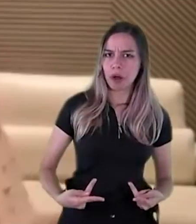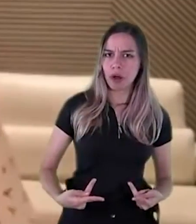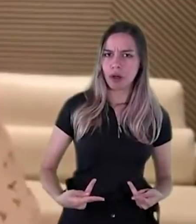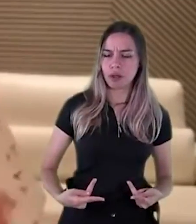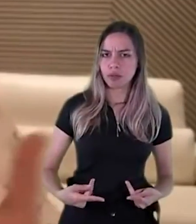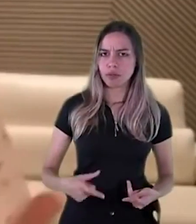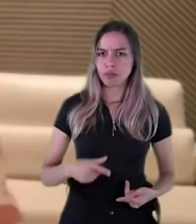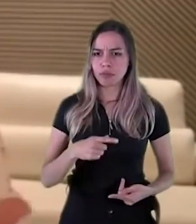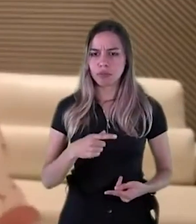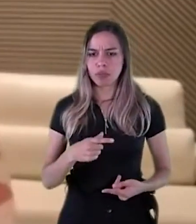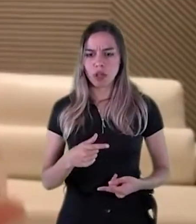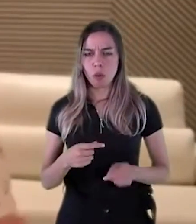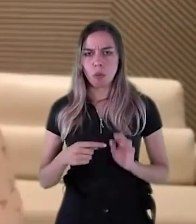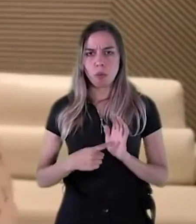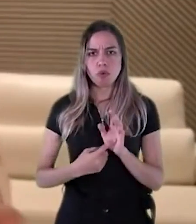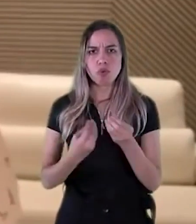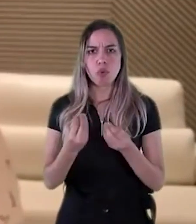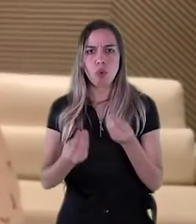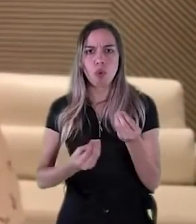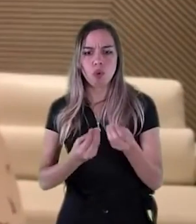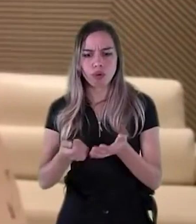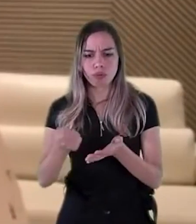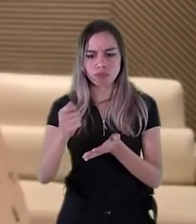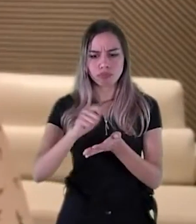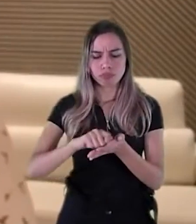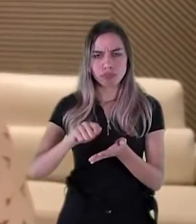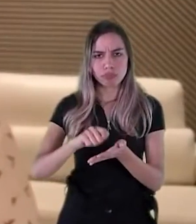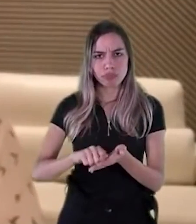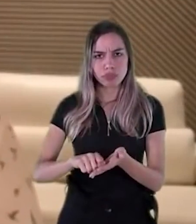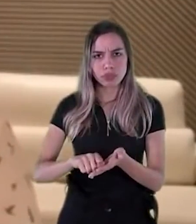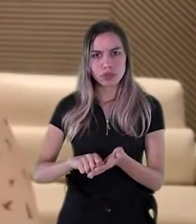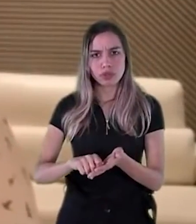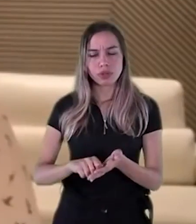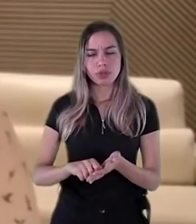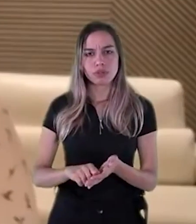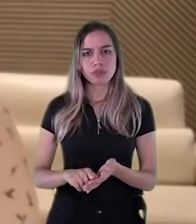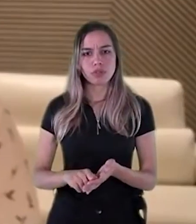as forças e os empecilhos de sua sensibilidade,